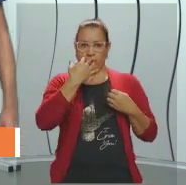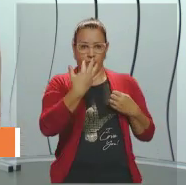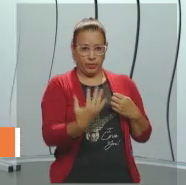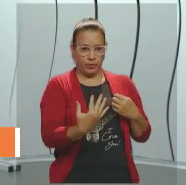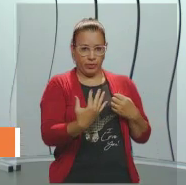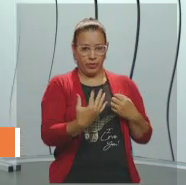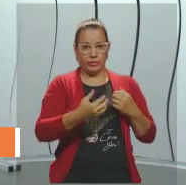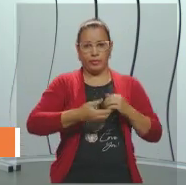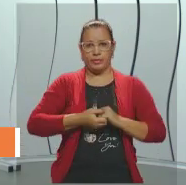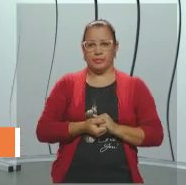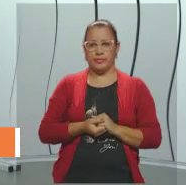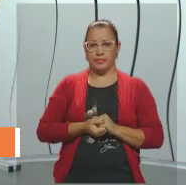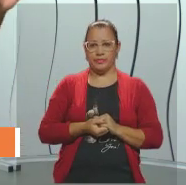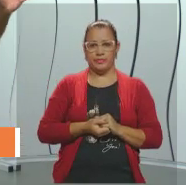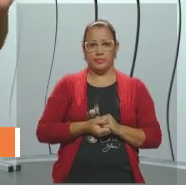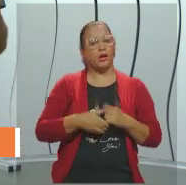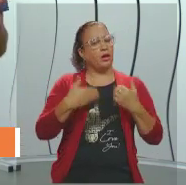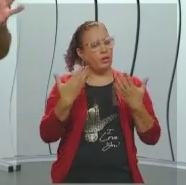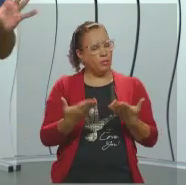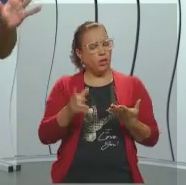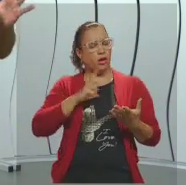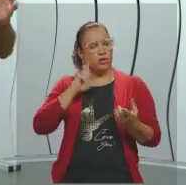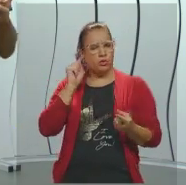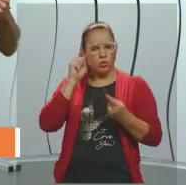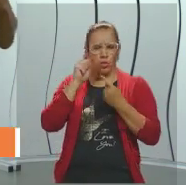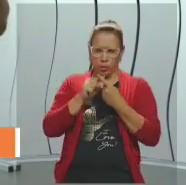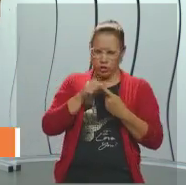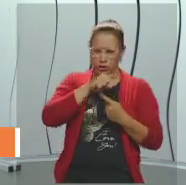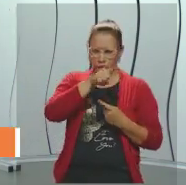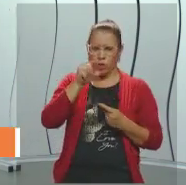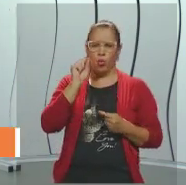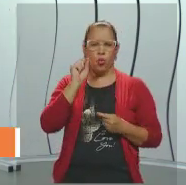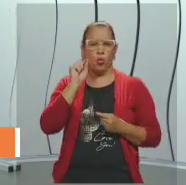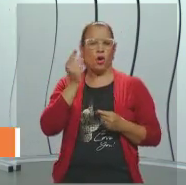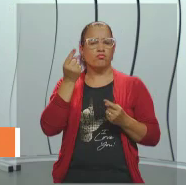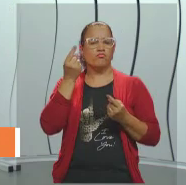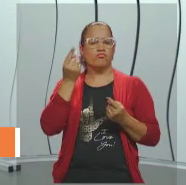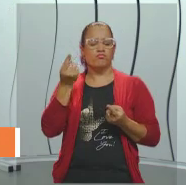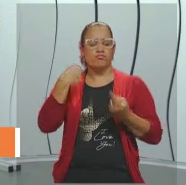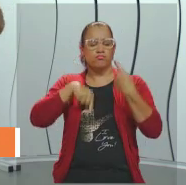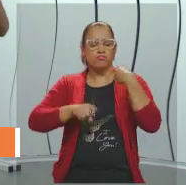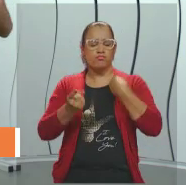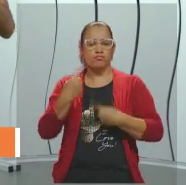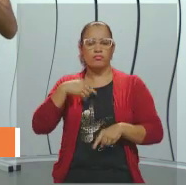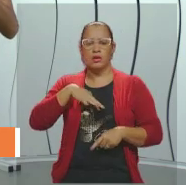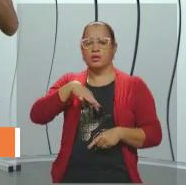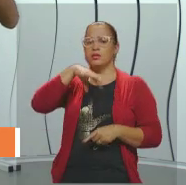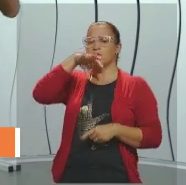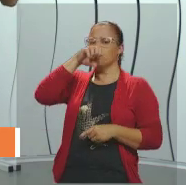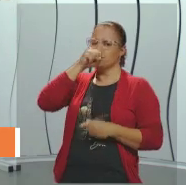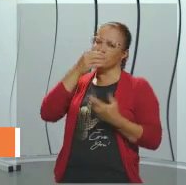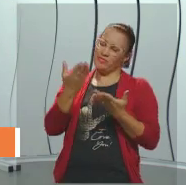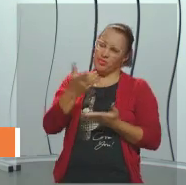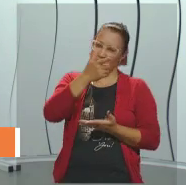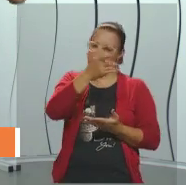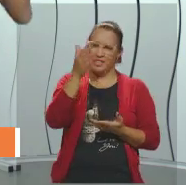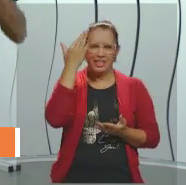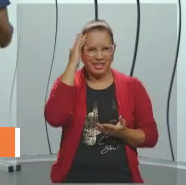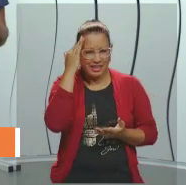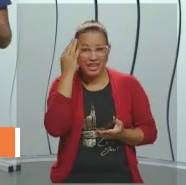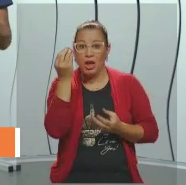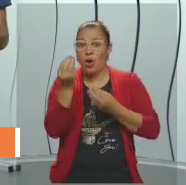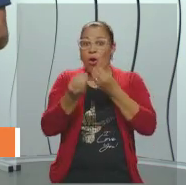Bom, essa é a ideia geral do sistema respiratório e espero que tenha dado para entender como o